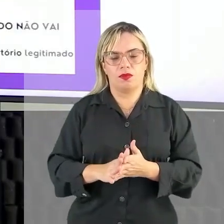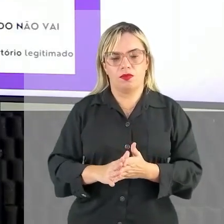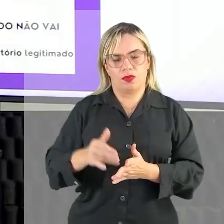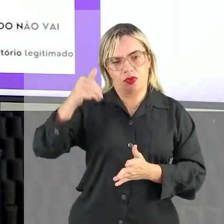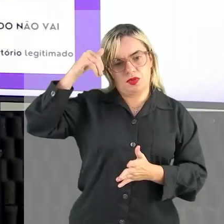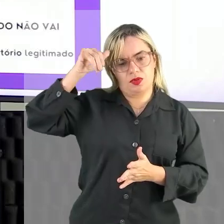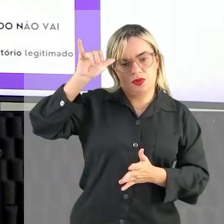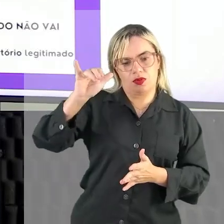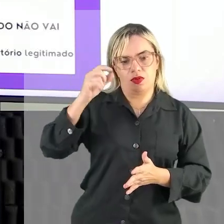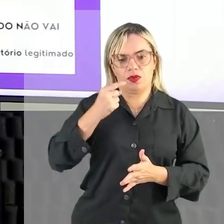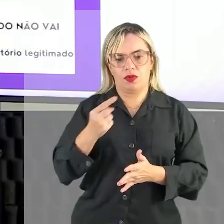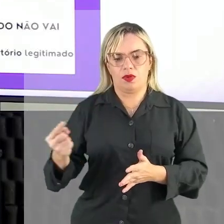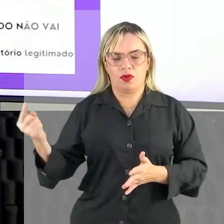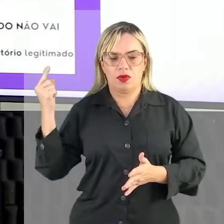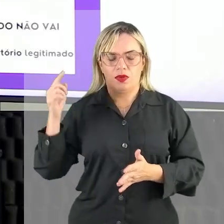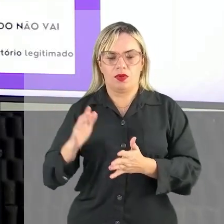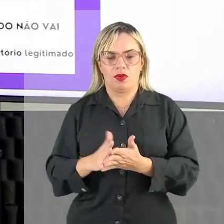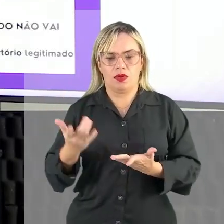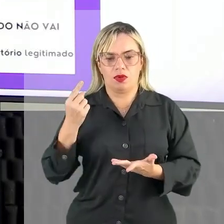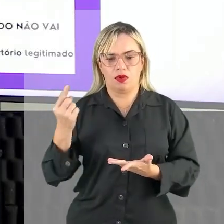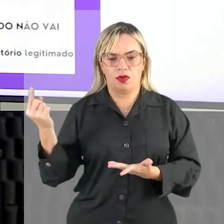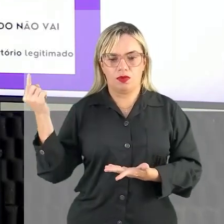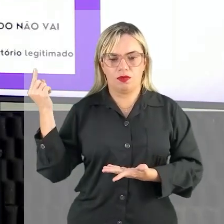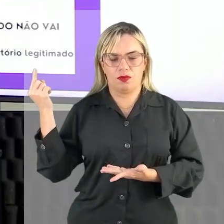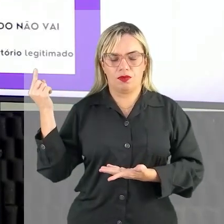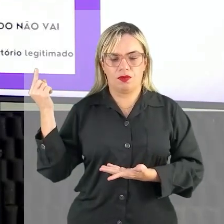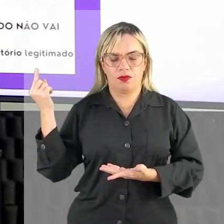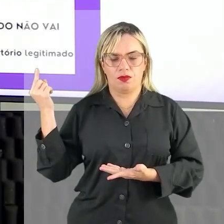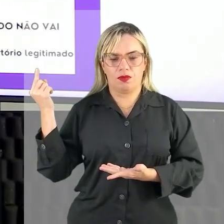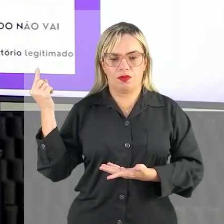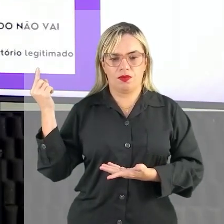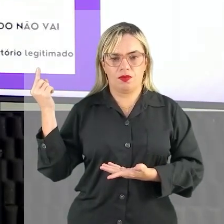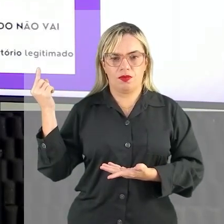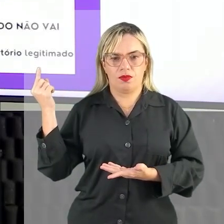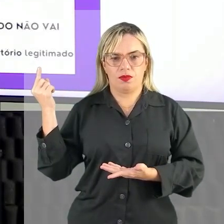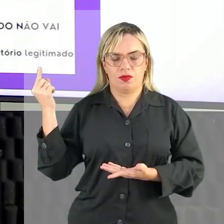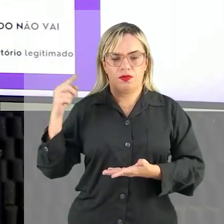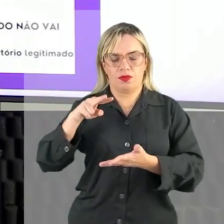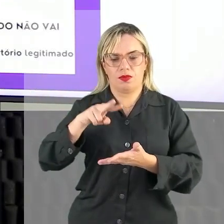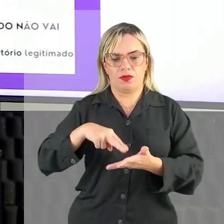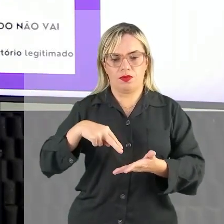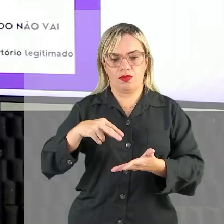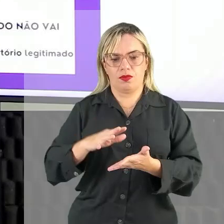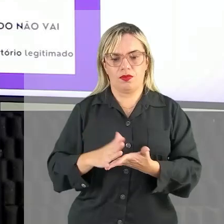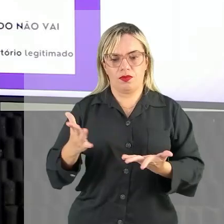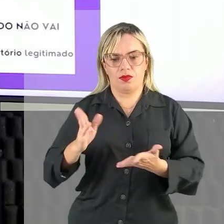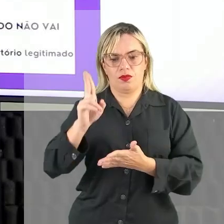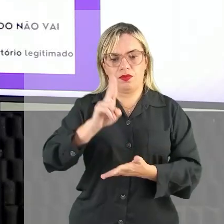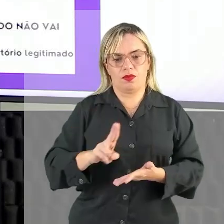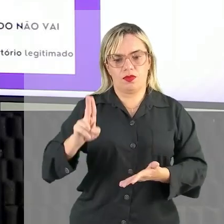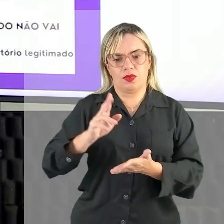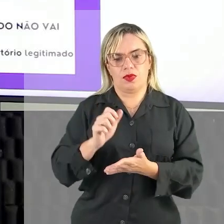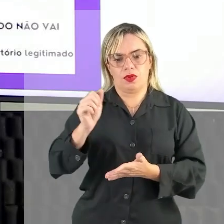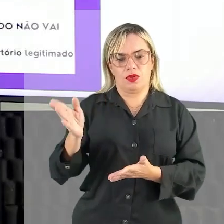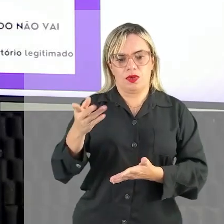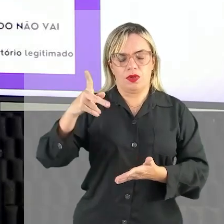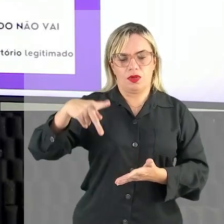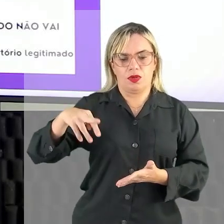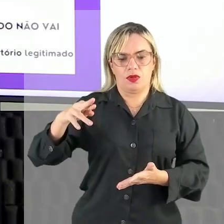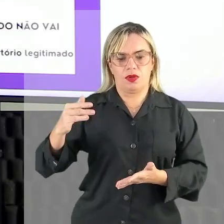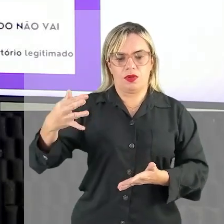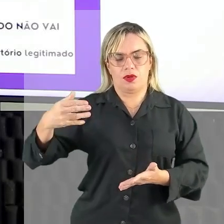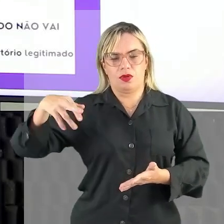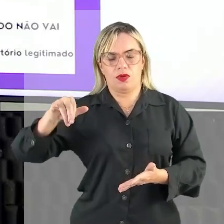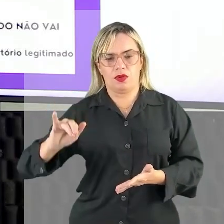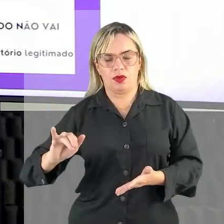em primeira análise ou em primeiro plano como nós falamos a Pri olha utilizavam muito isso né a